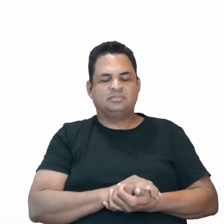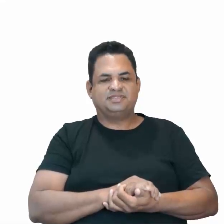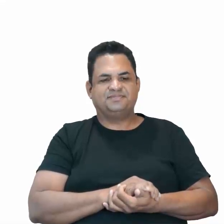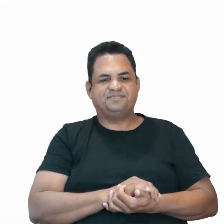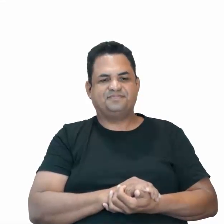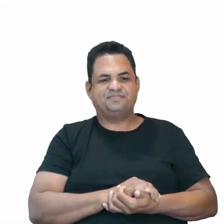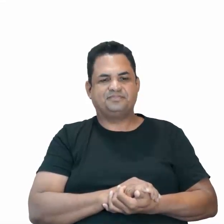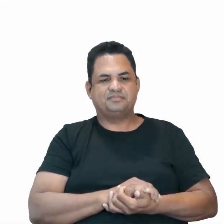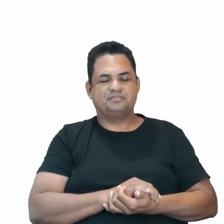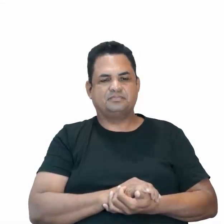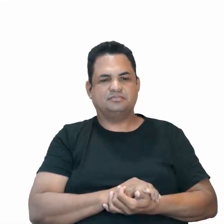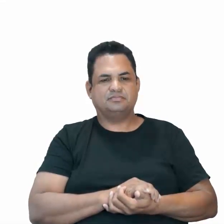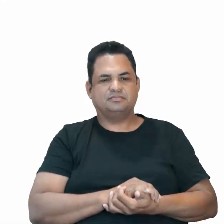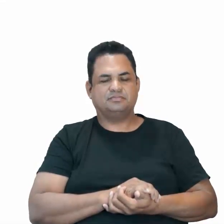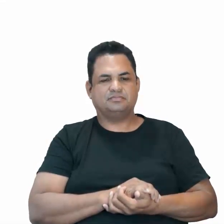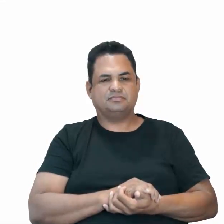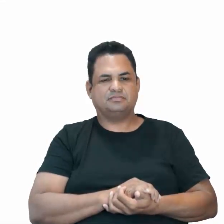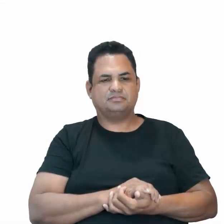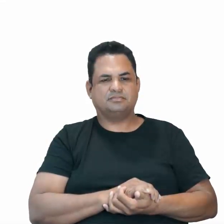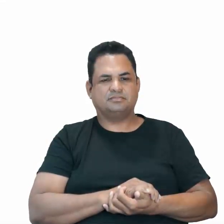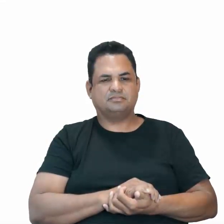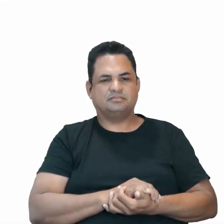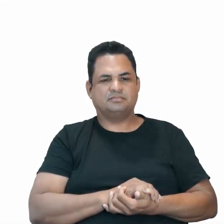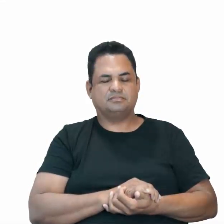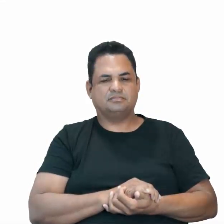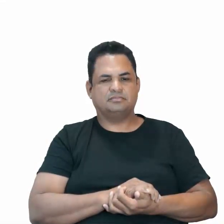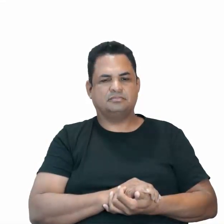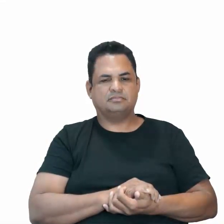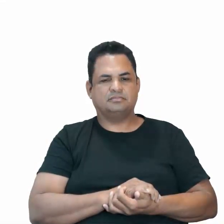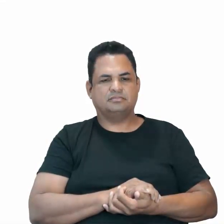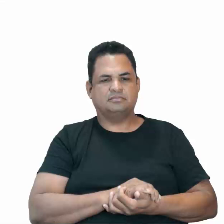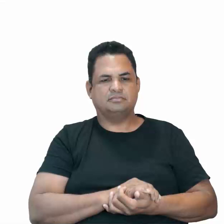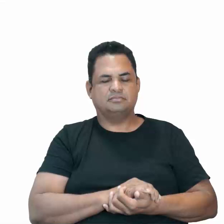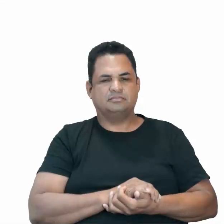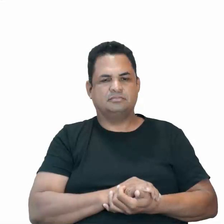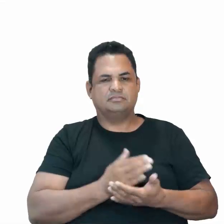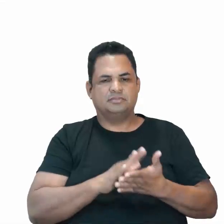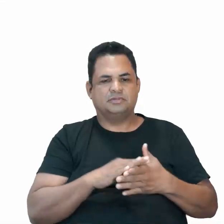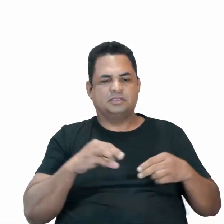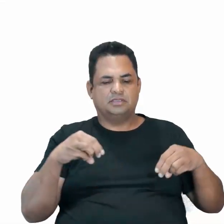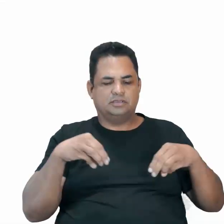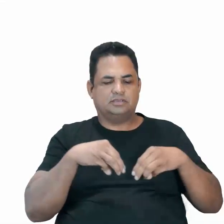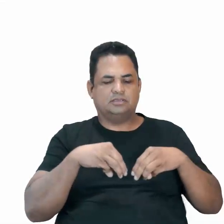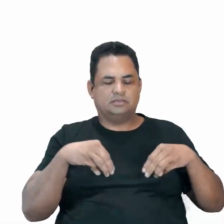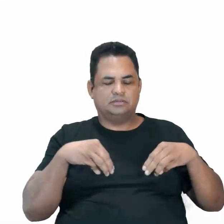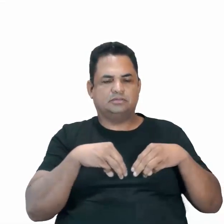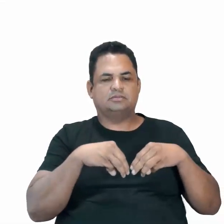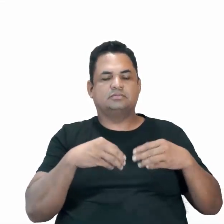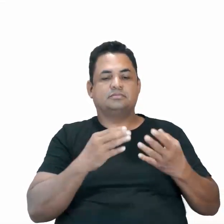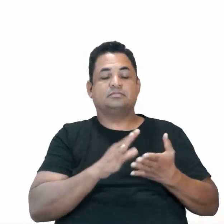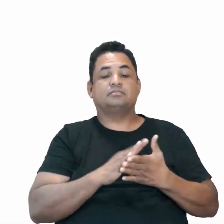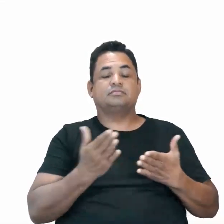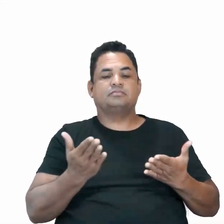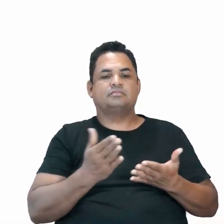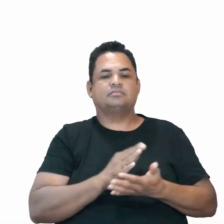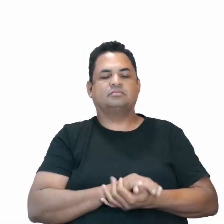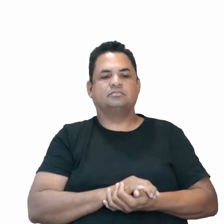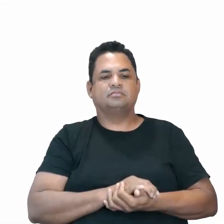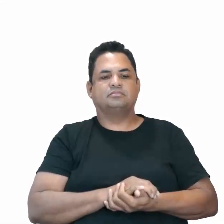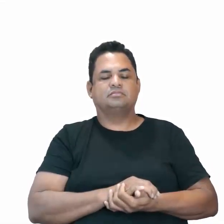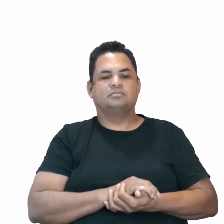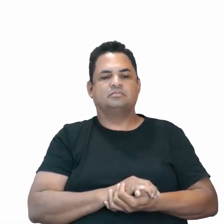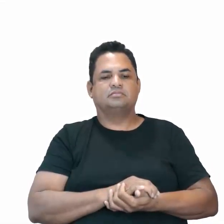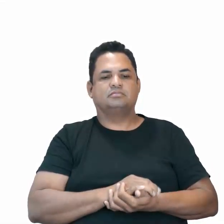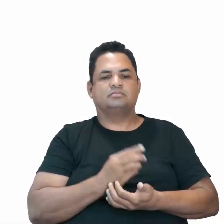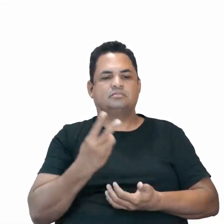né? Aí ele vai por atração, atrair, né? Segundo uma lei que não vou explicar para vocês. Aí, esses